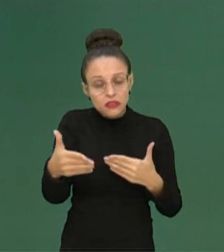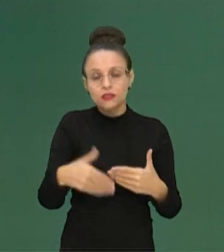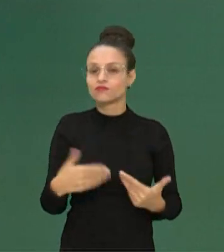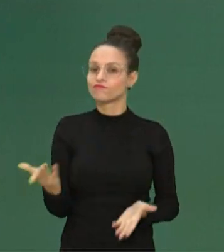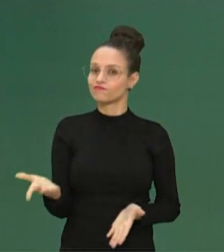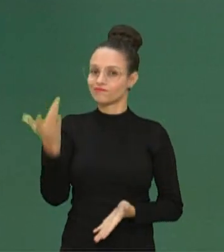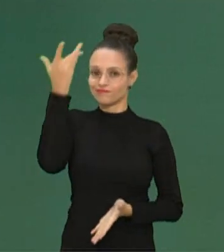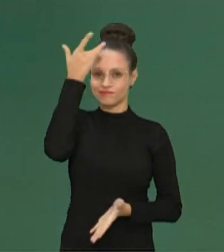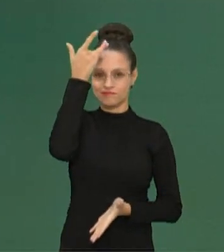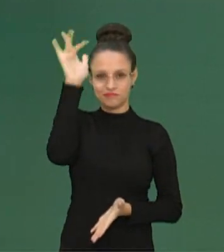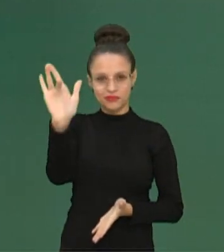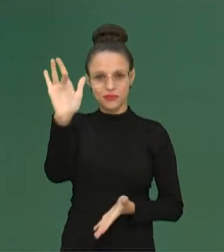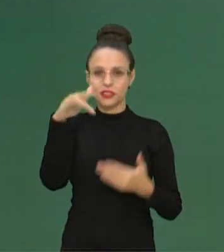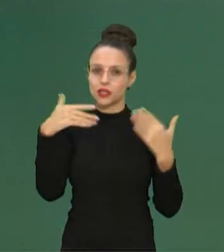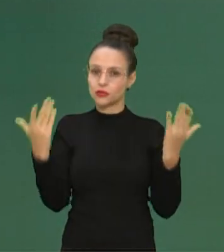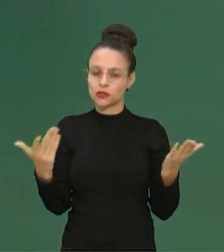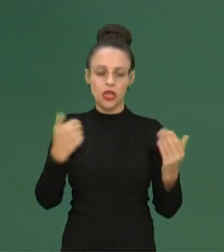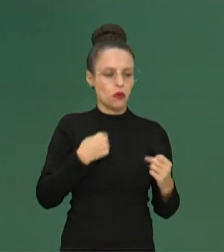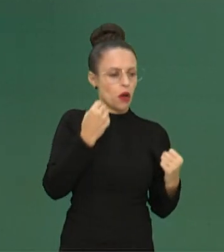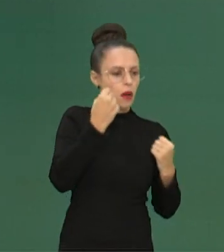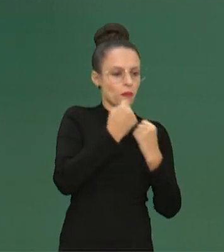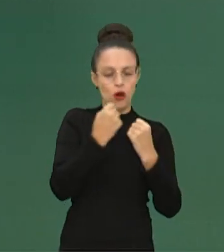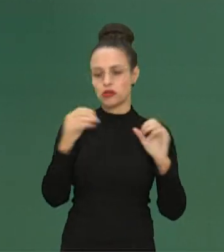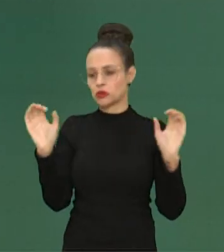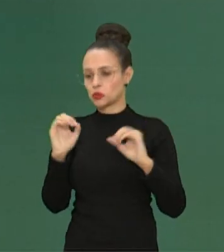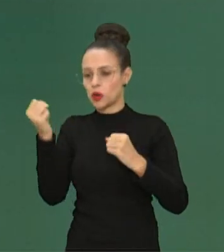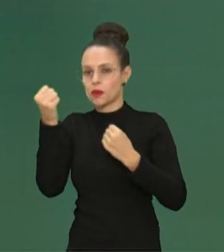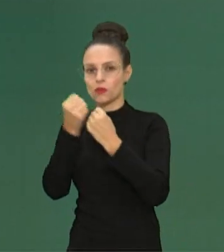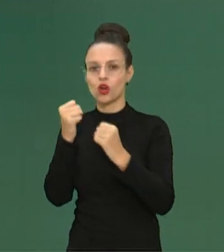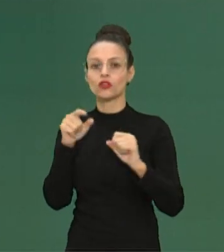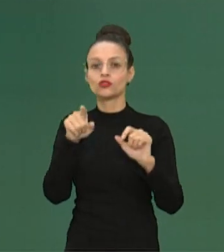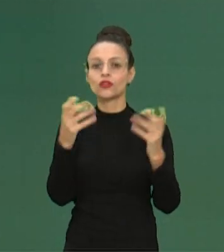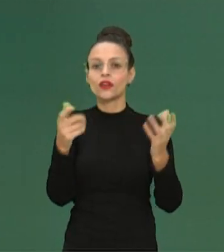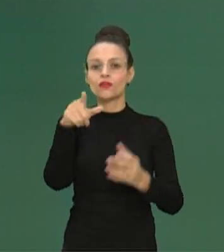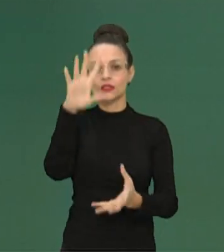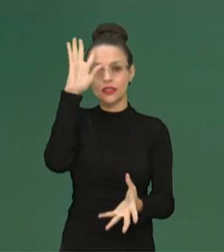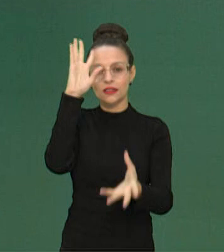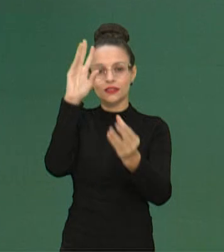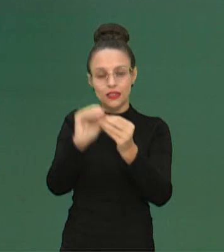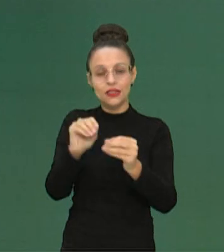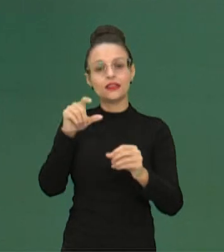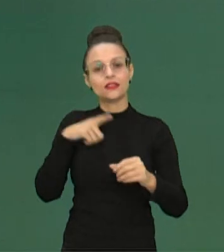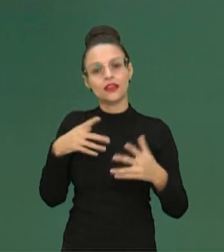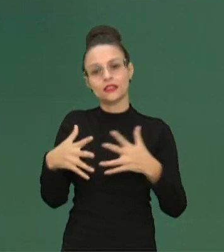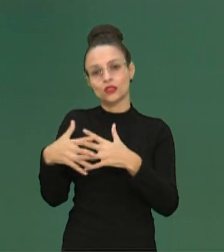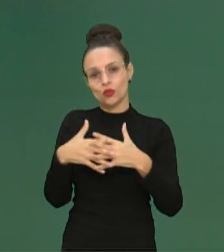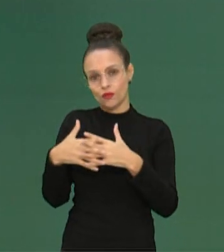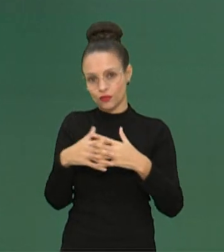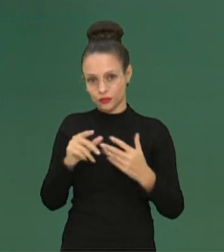Não sei e não apoio nem desapoio. Só quero que você entenda que existe esse conflito.